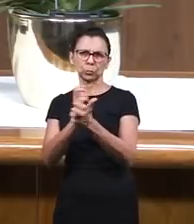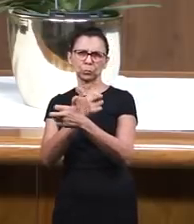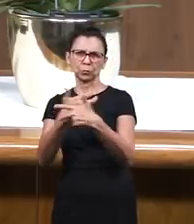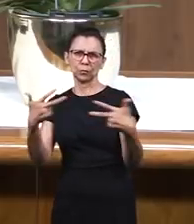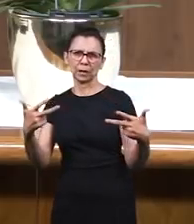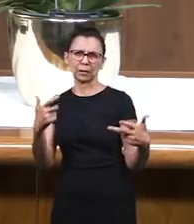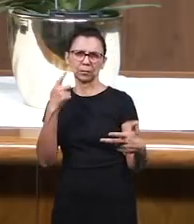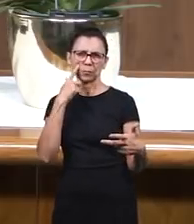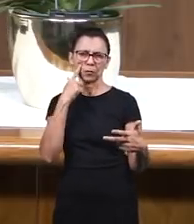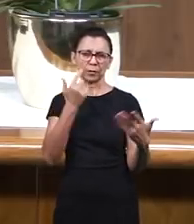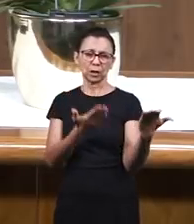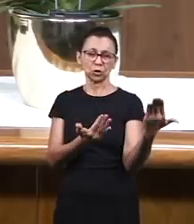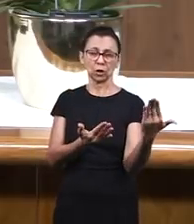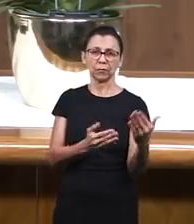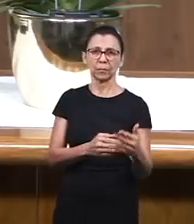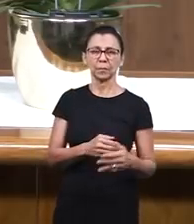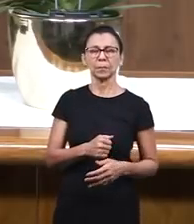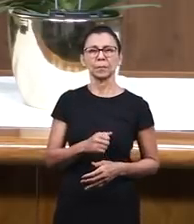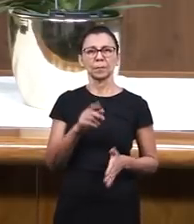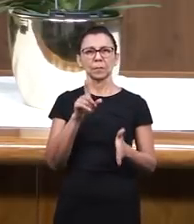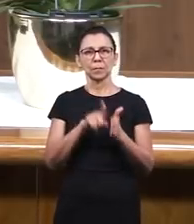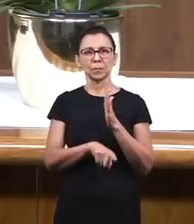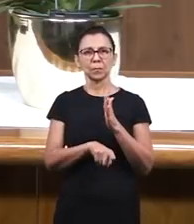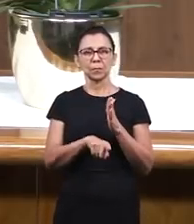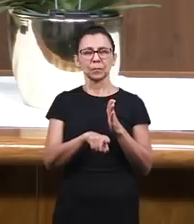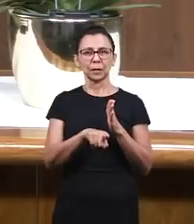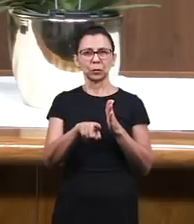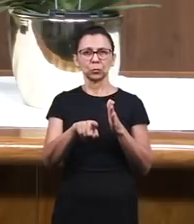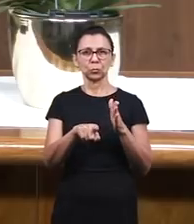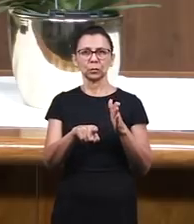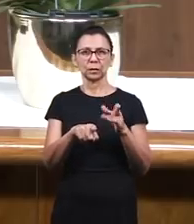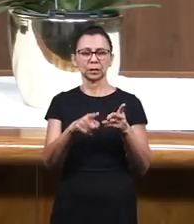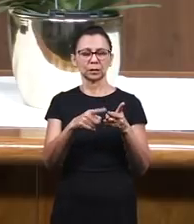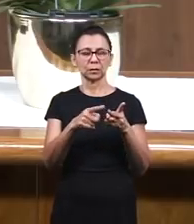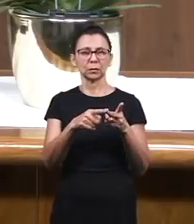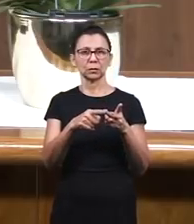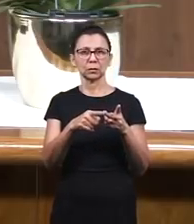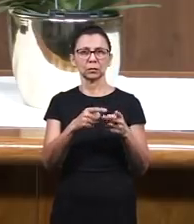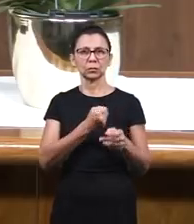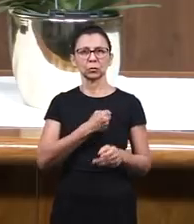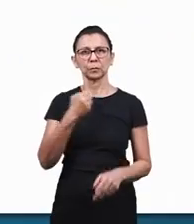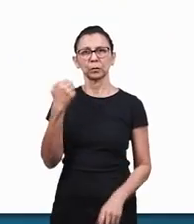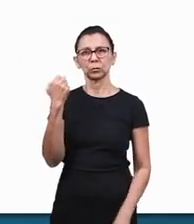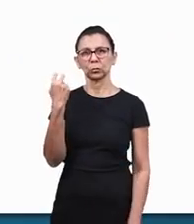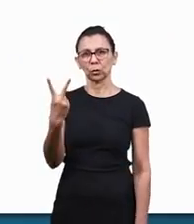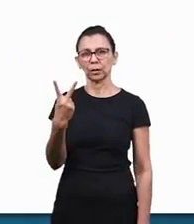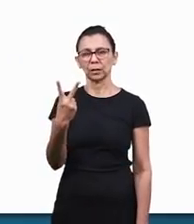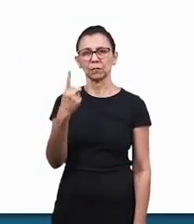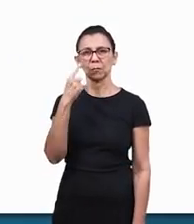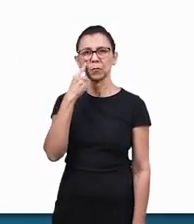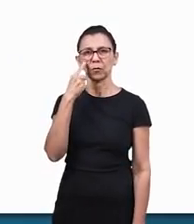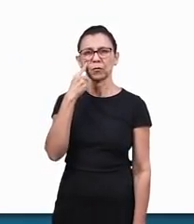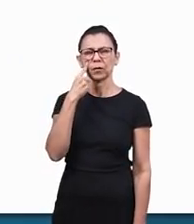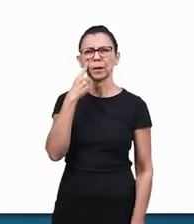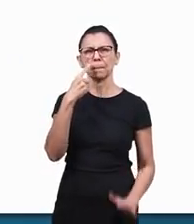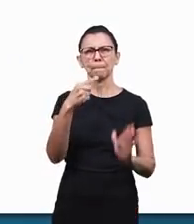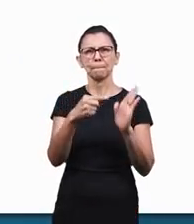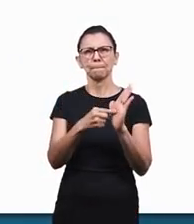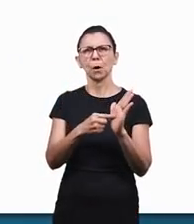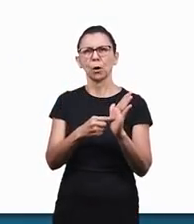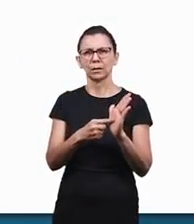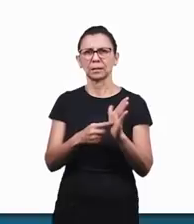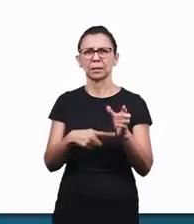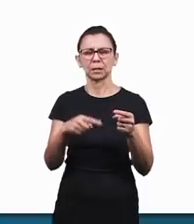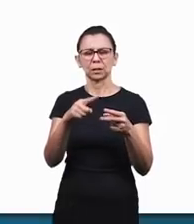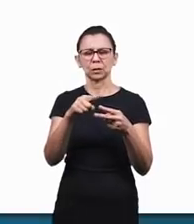ler a pergunta número 2, que foi trazida na Escola Bíblica Dominical de hoje. Cite 2 situações proféticas